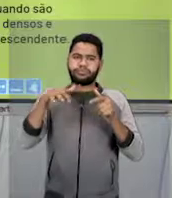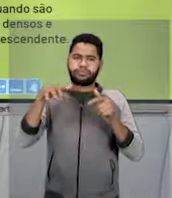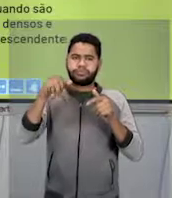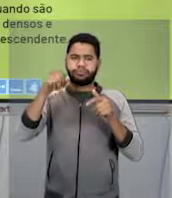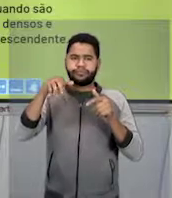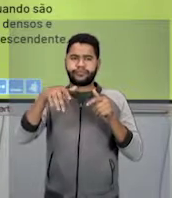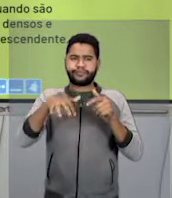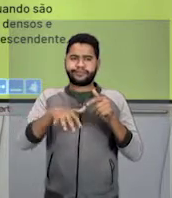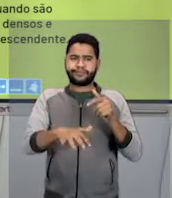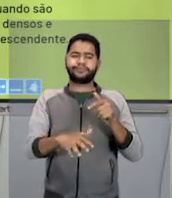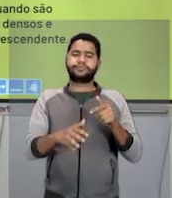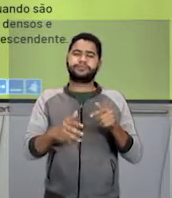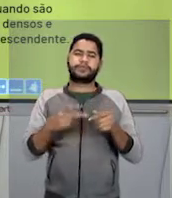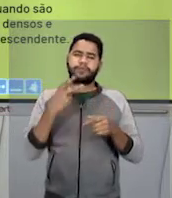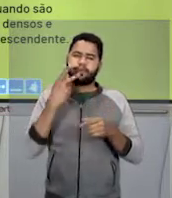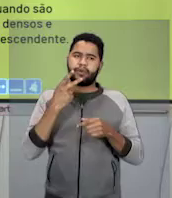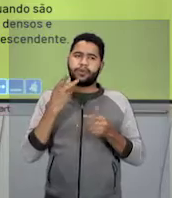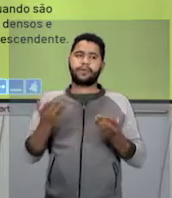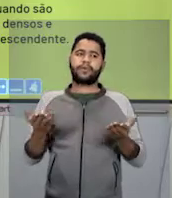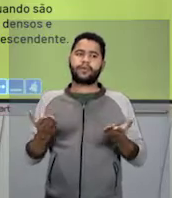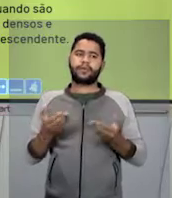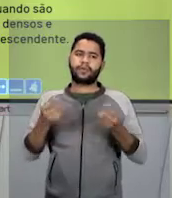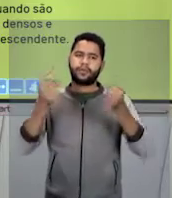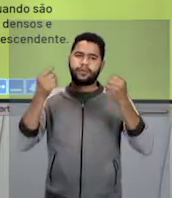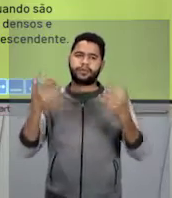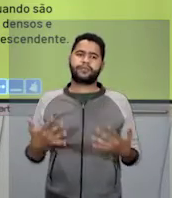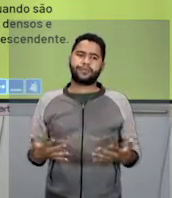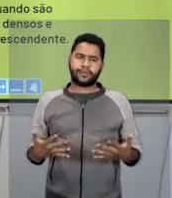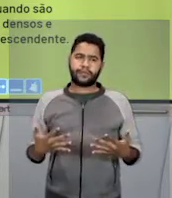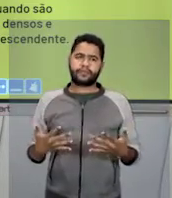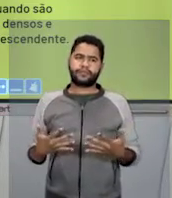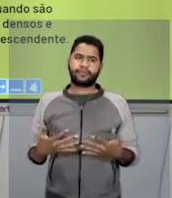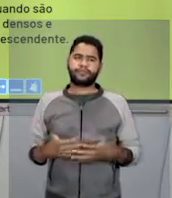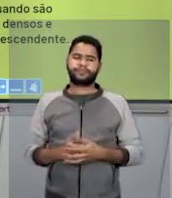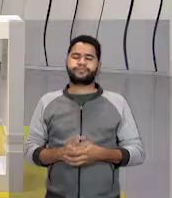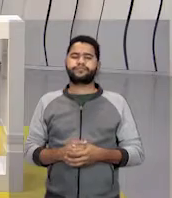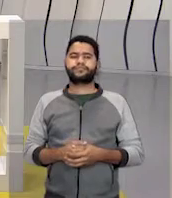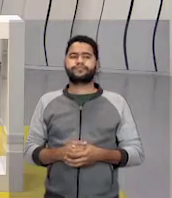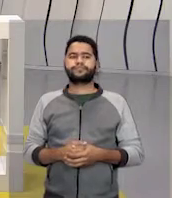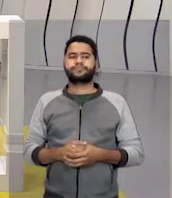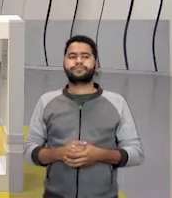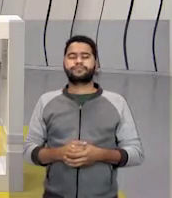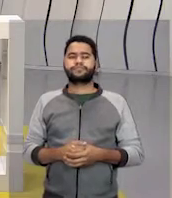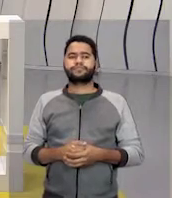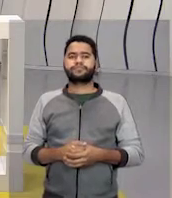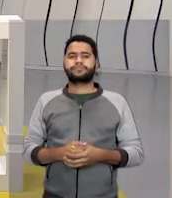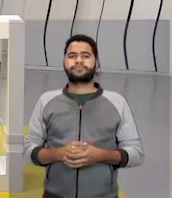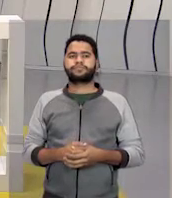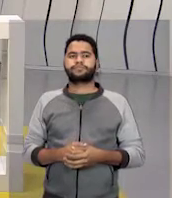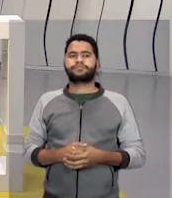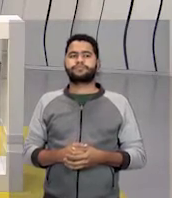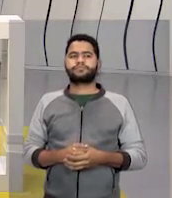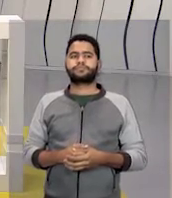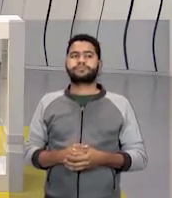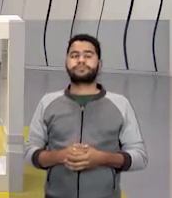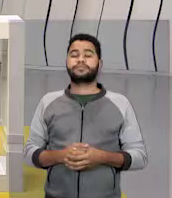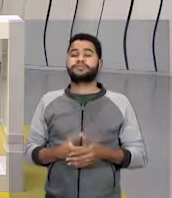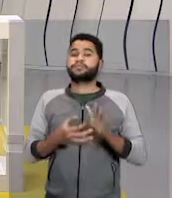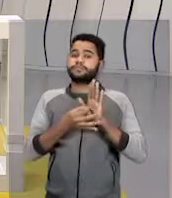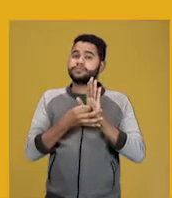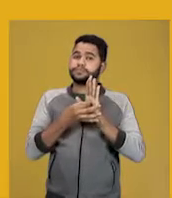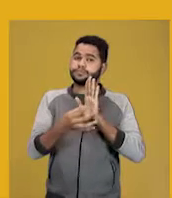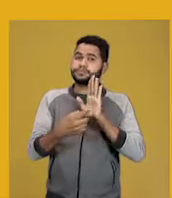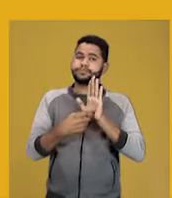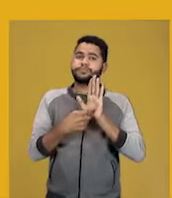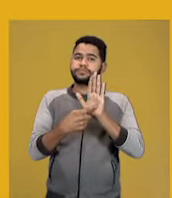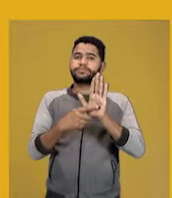Nós acabamos de falar sobre isso na explicação da nossa convecção. Vamos lá. A sugestão apresentada